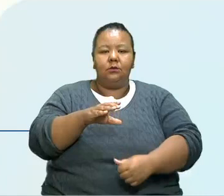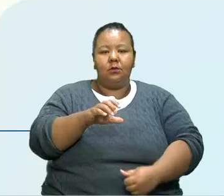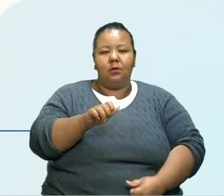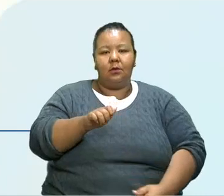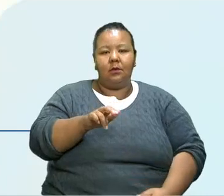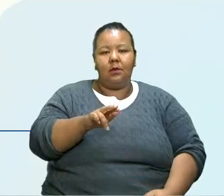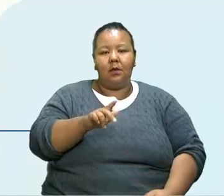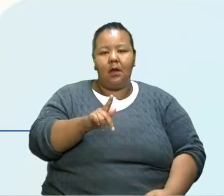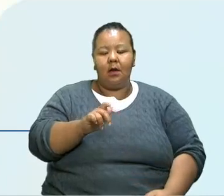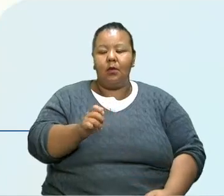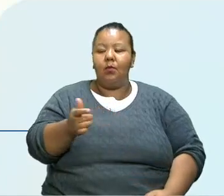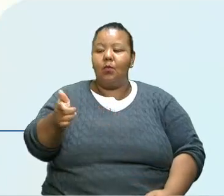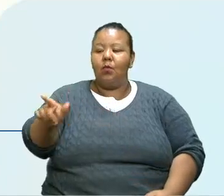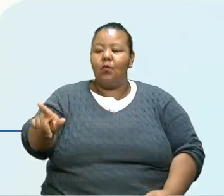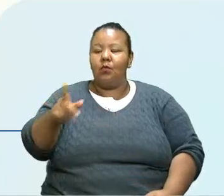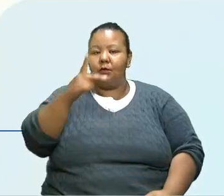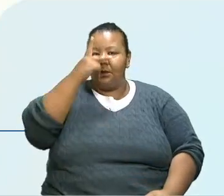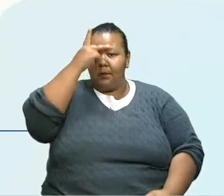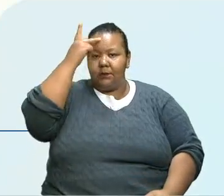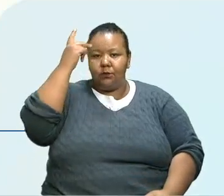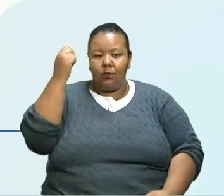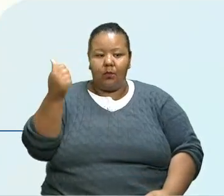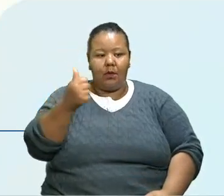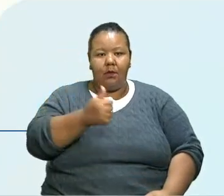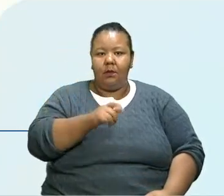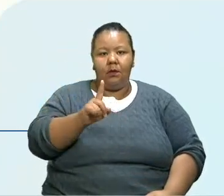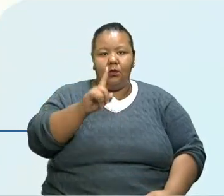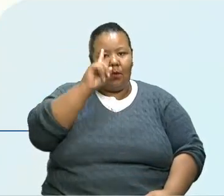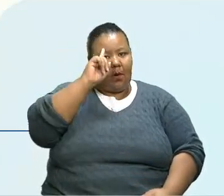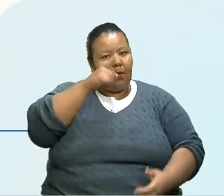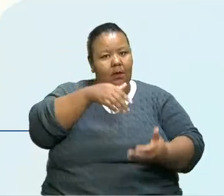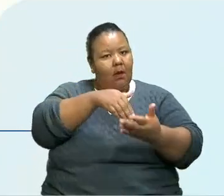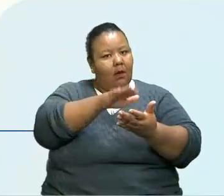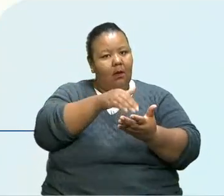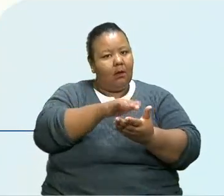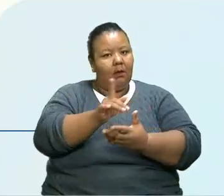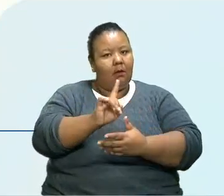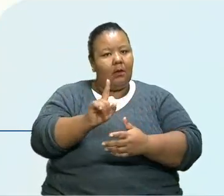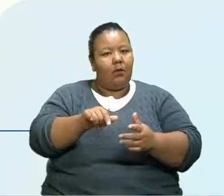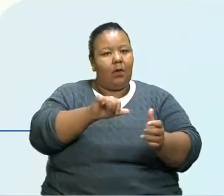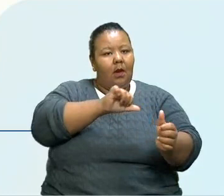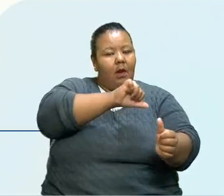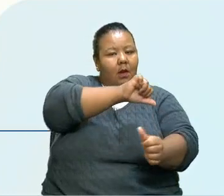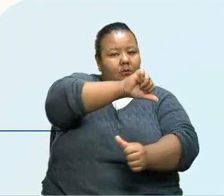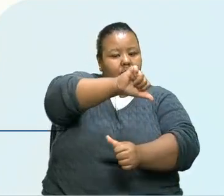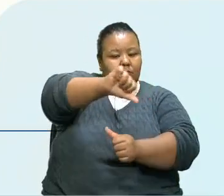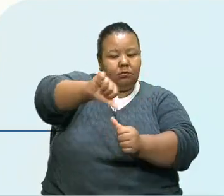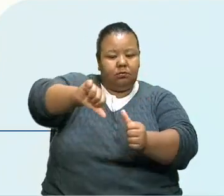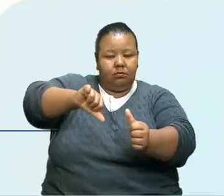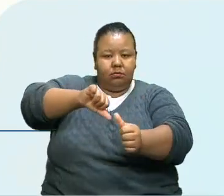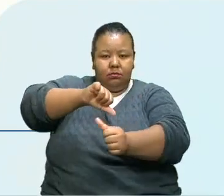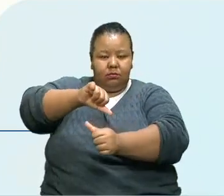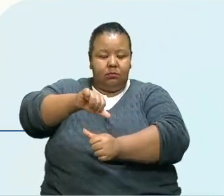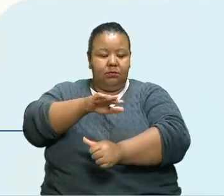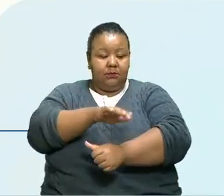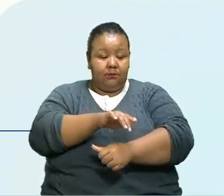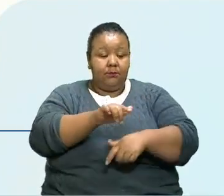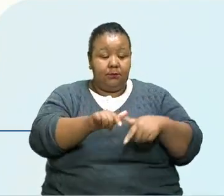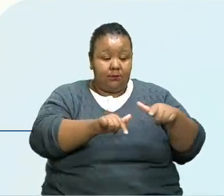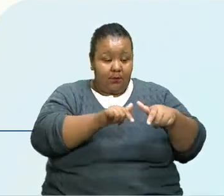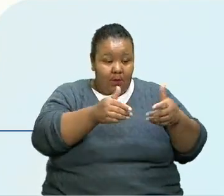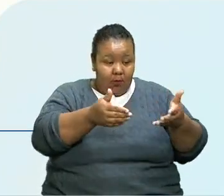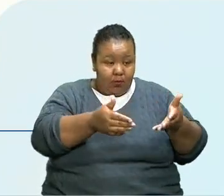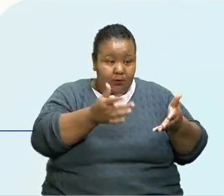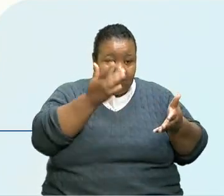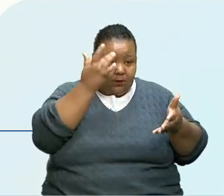outra pessoa naquele cargo. Não estou falando de demitir, estou falando de girar. Ou seja, uma pessoa cumpre uma função hoje,